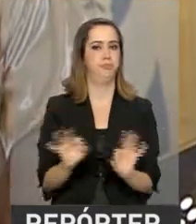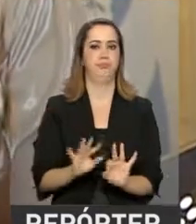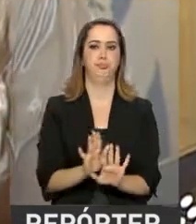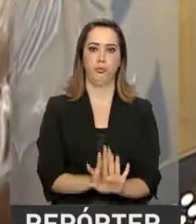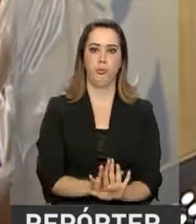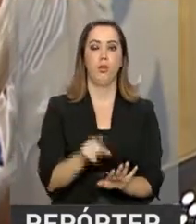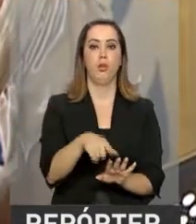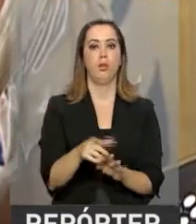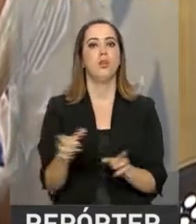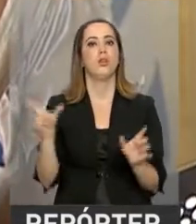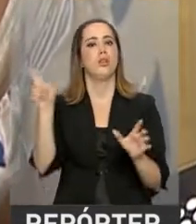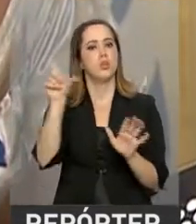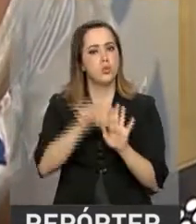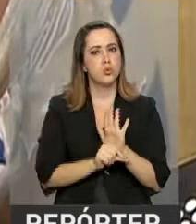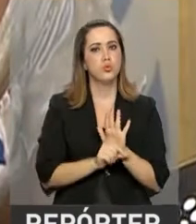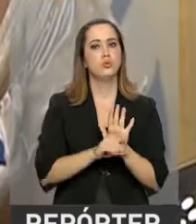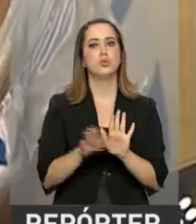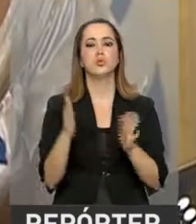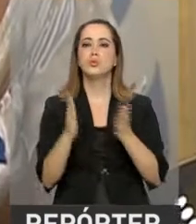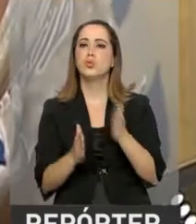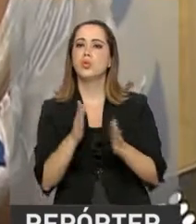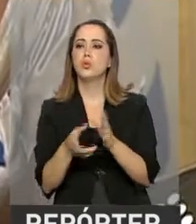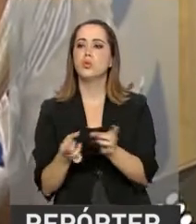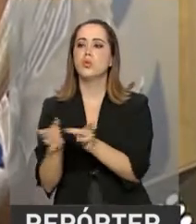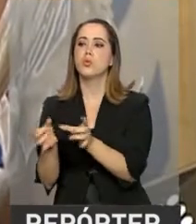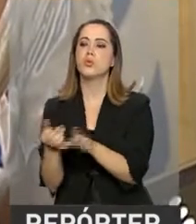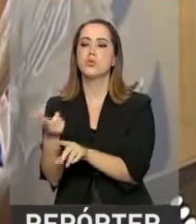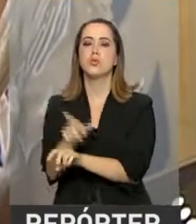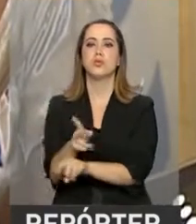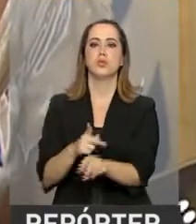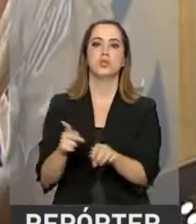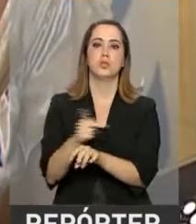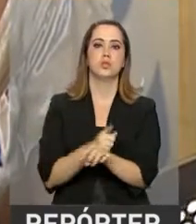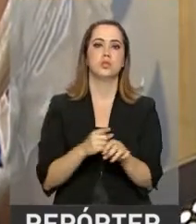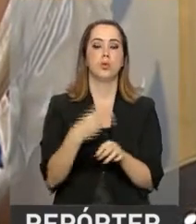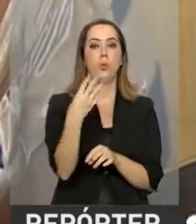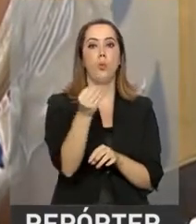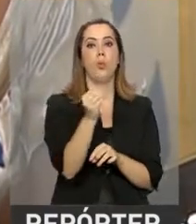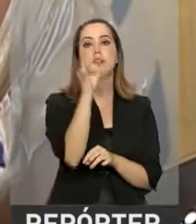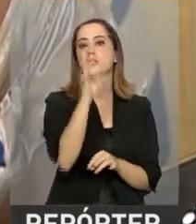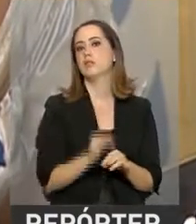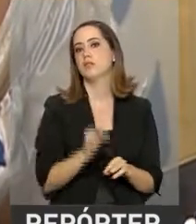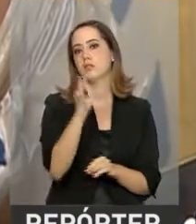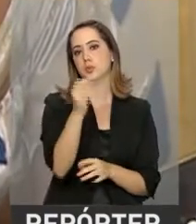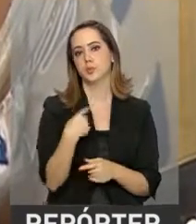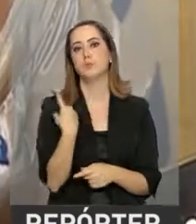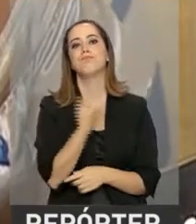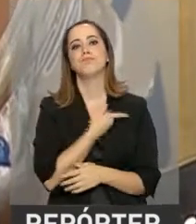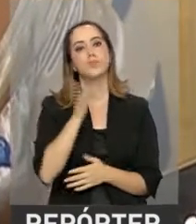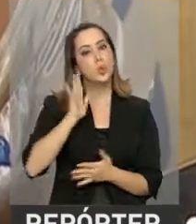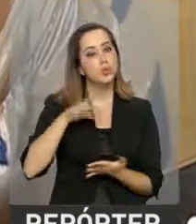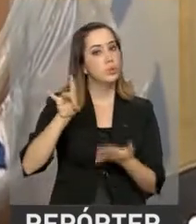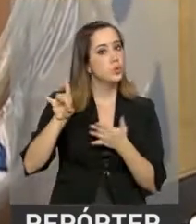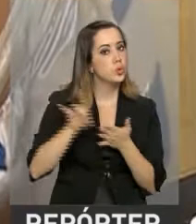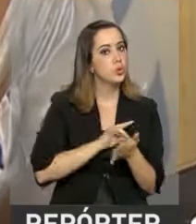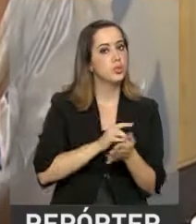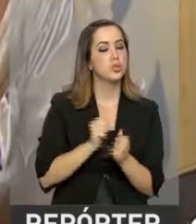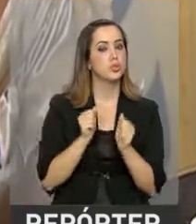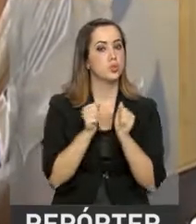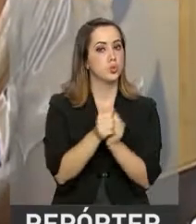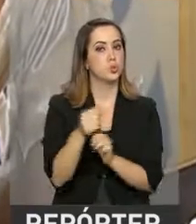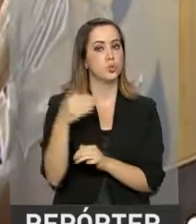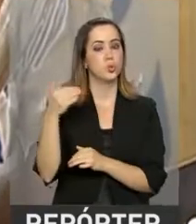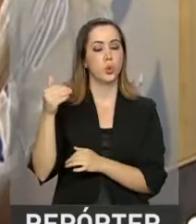importação, vai reduzir o custo dos operadores do comércio exterior em até 40%. Assinamos na semana passada com a Argentina